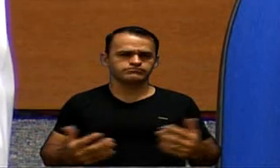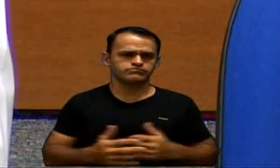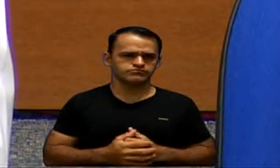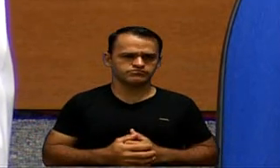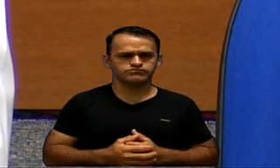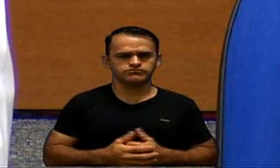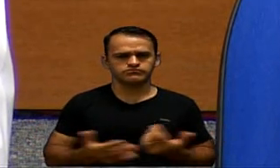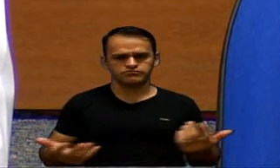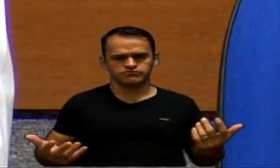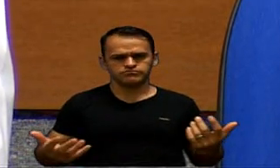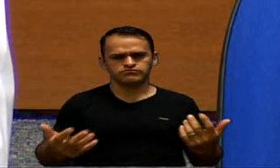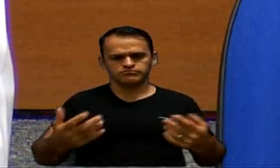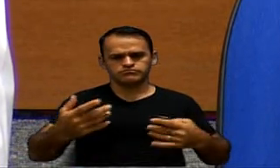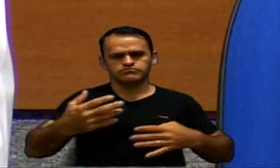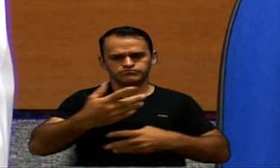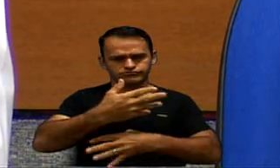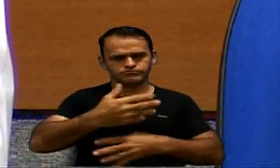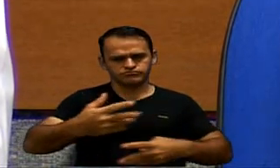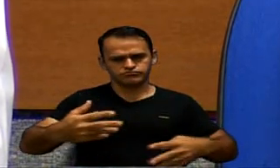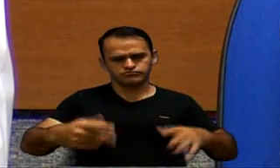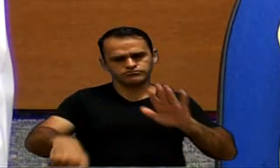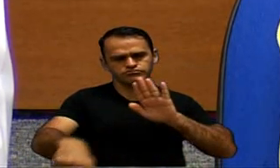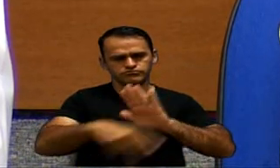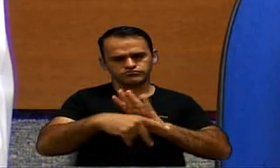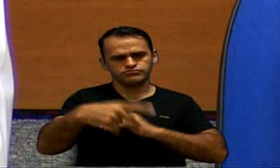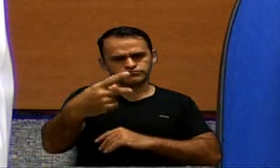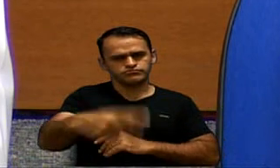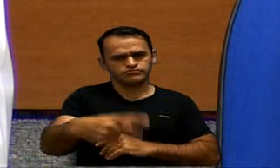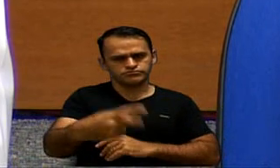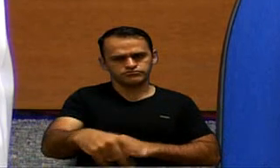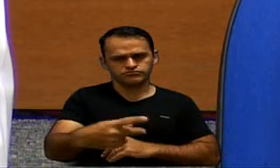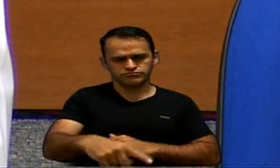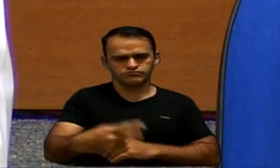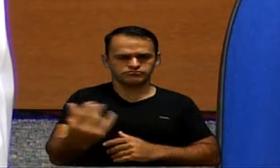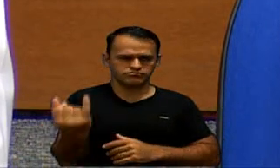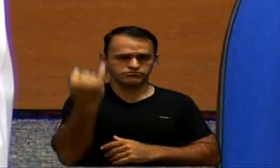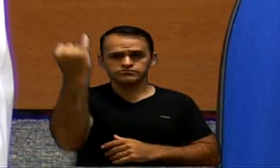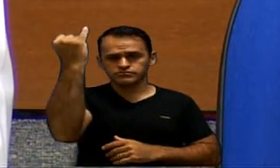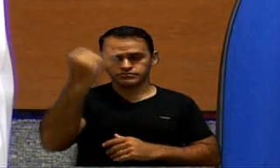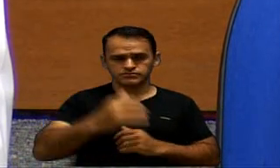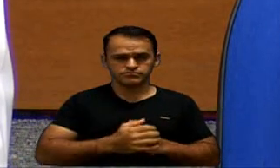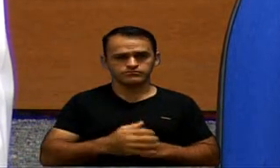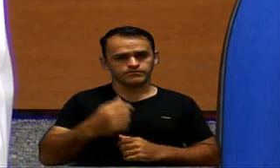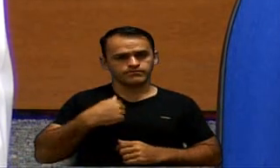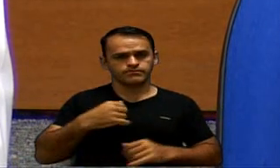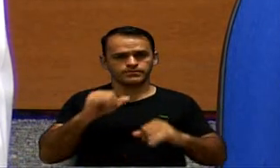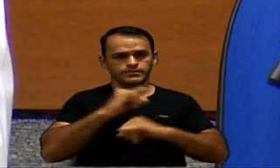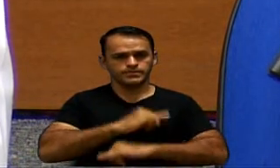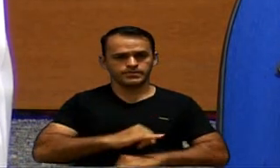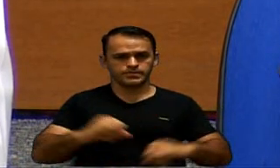pelo município local. Tanto é, eu deixo aqui registrado a minha